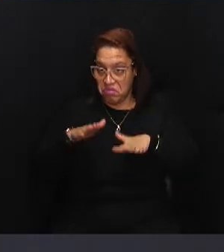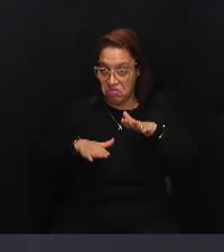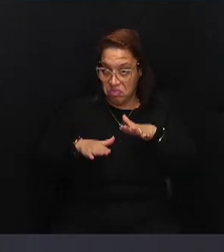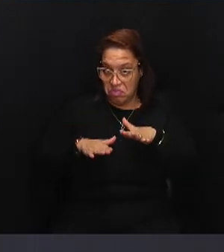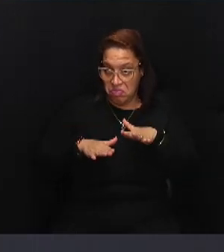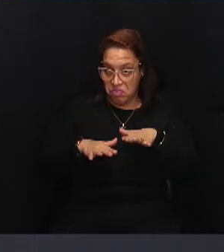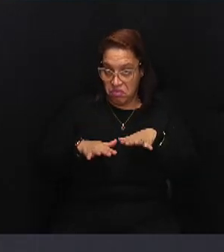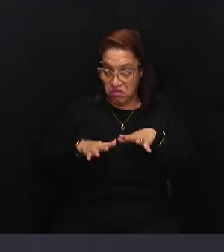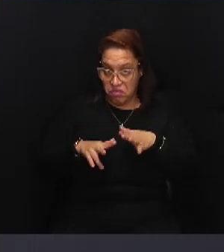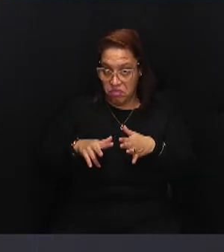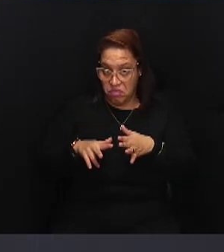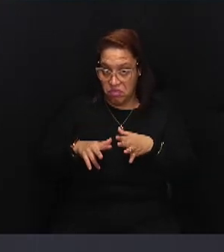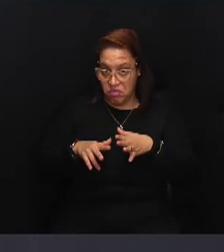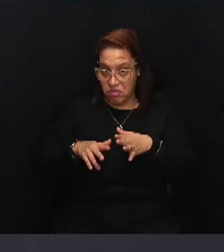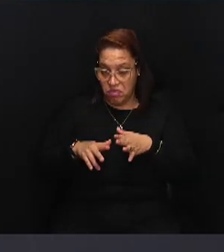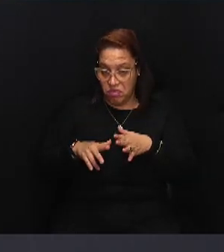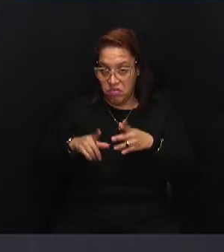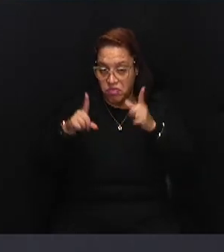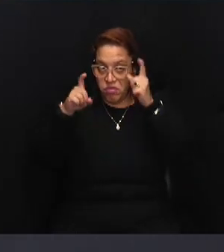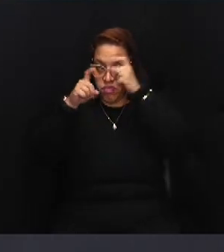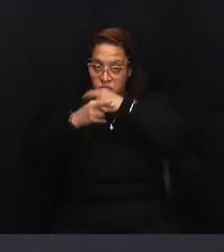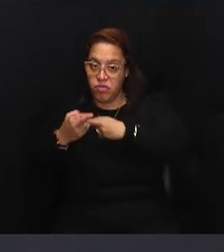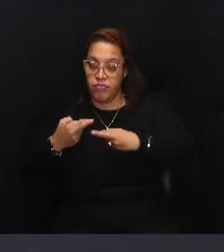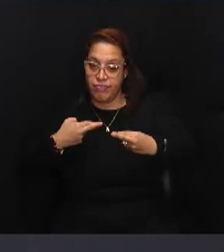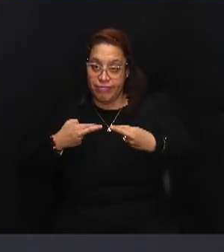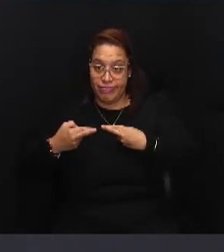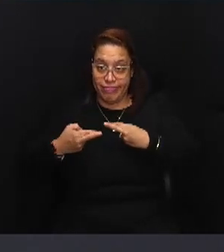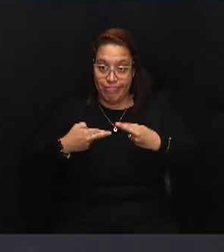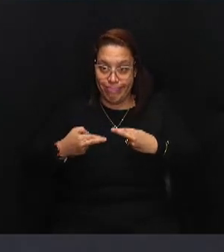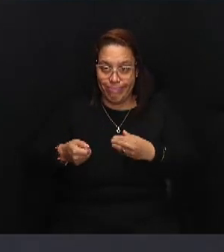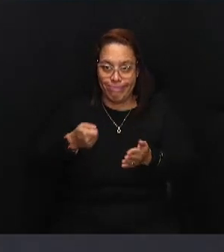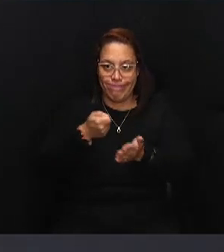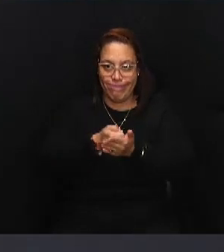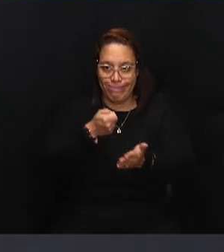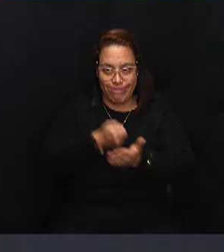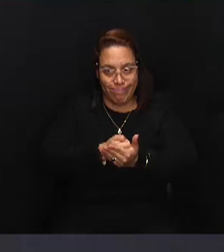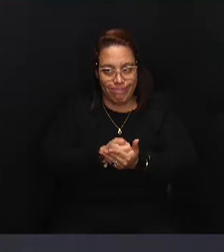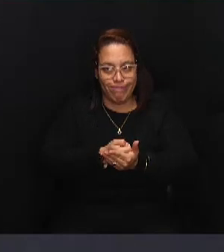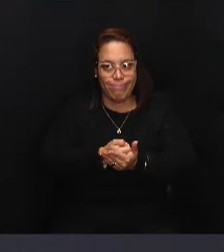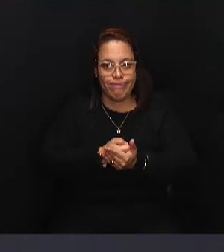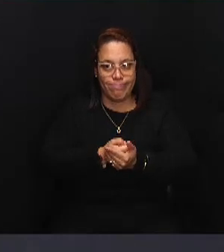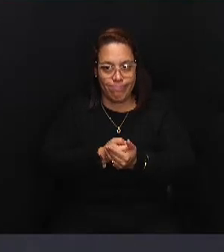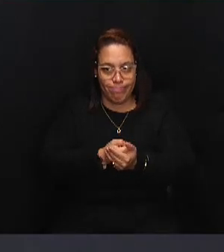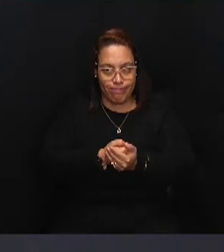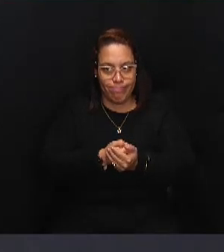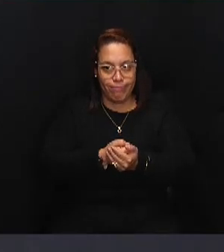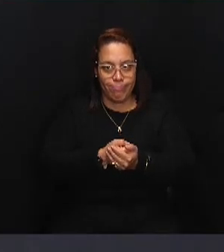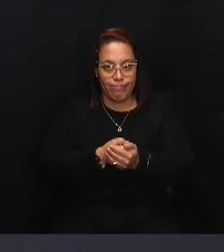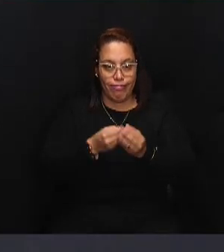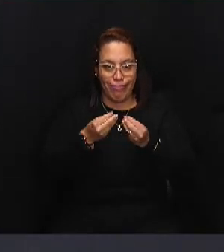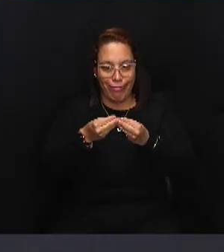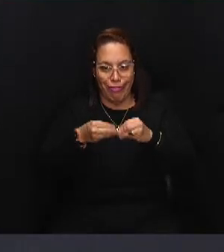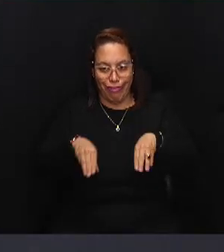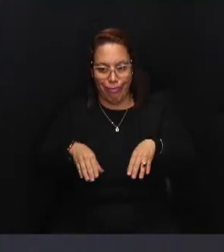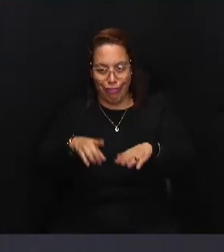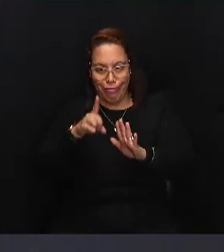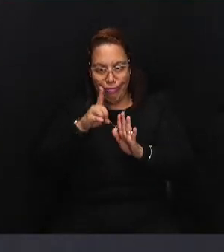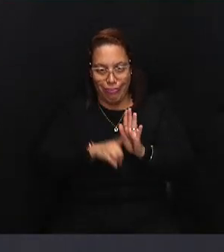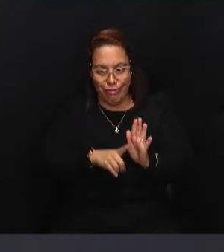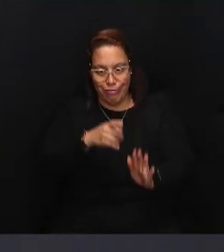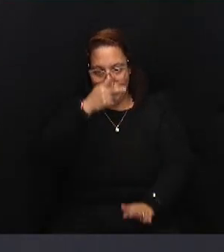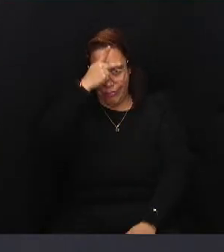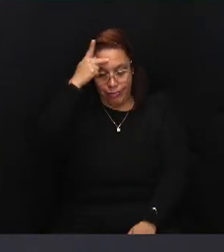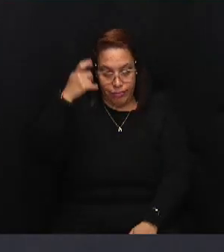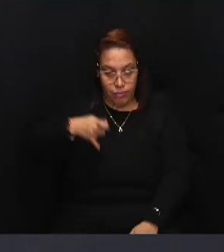formalmente estabelecidas, muitas vezes há dificuldade de fiscalização efetiva na aplicação dessas medidas que prejudicam os direitos dos idosos